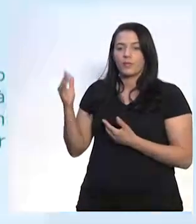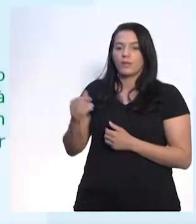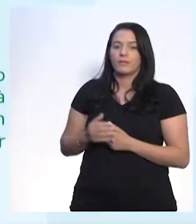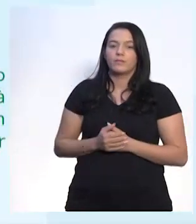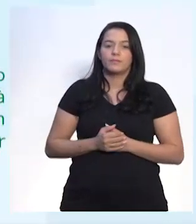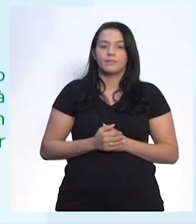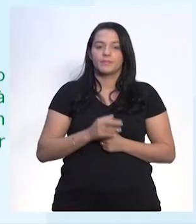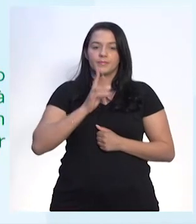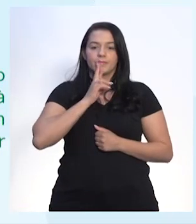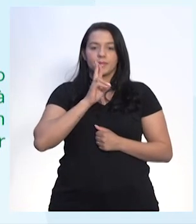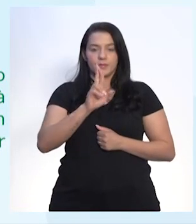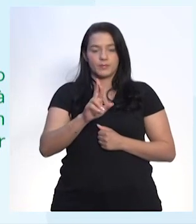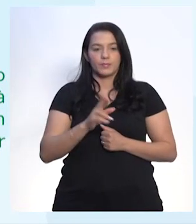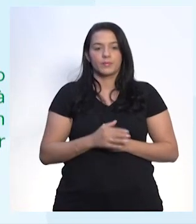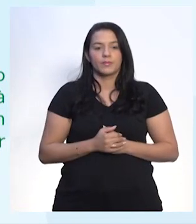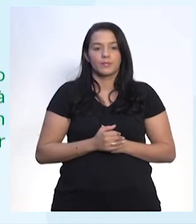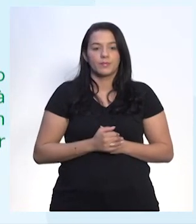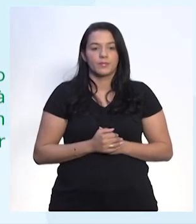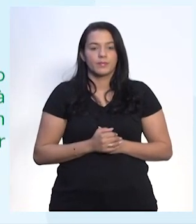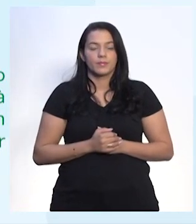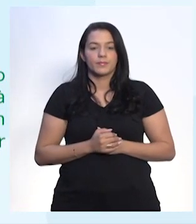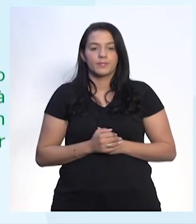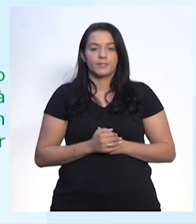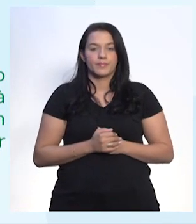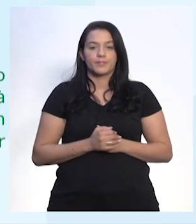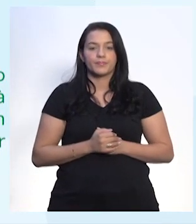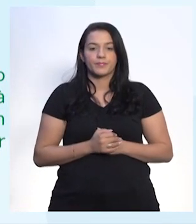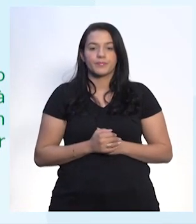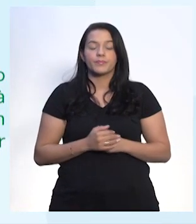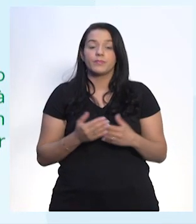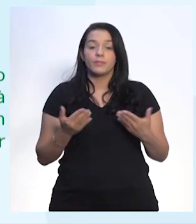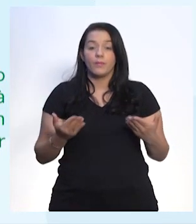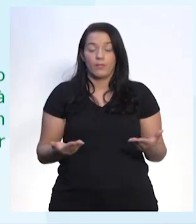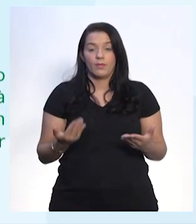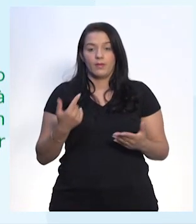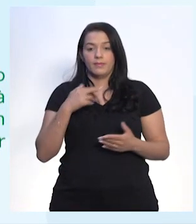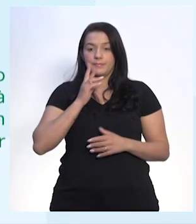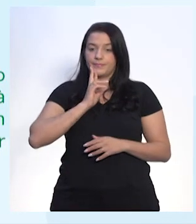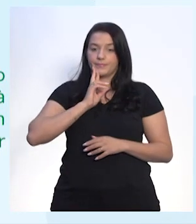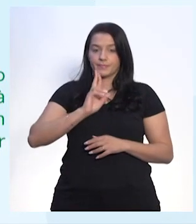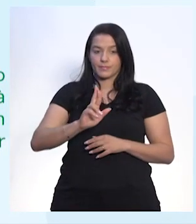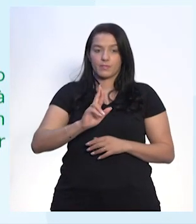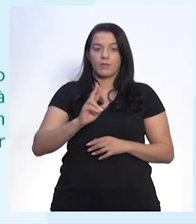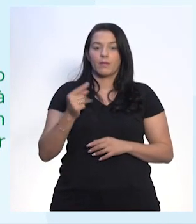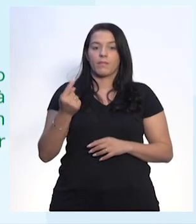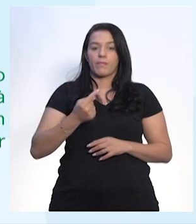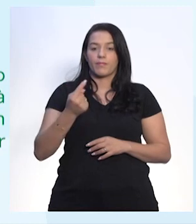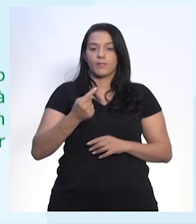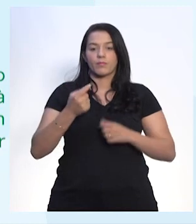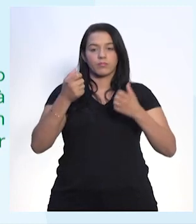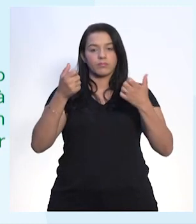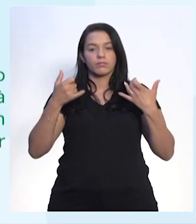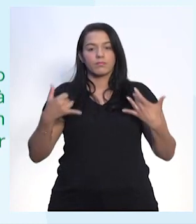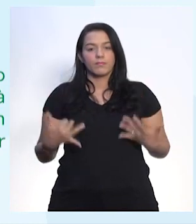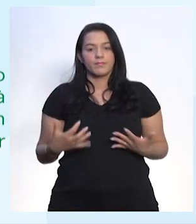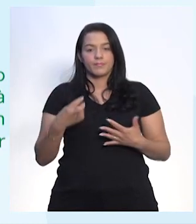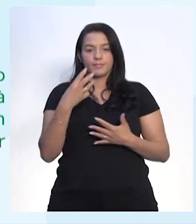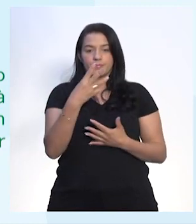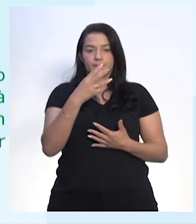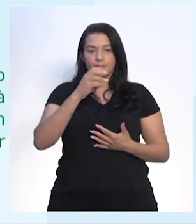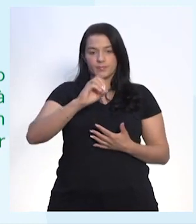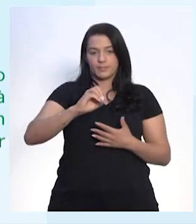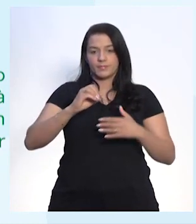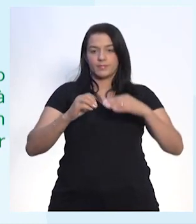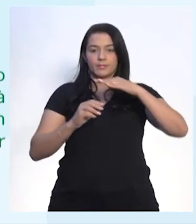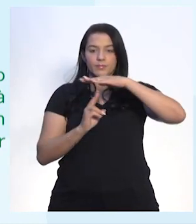resposta, que é a seguinte. Então, a questão aí da resposta, então, primeiro, antes de chegar nesse 30 sobre